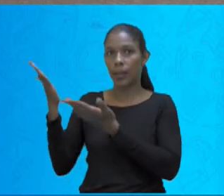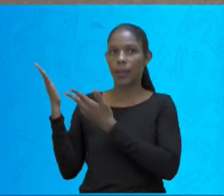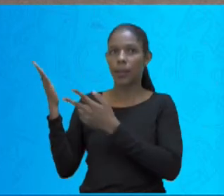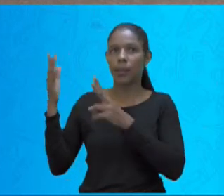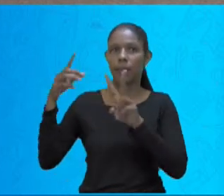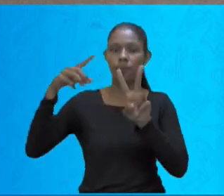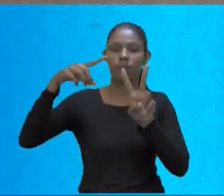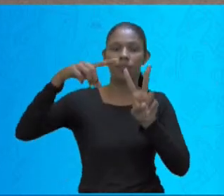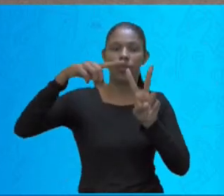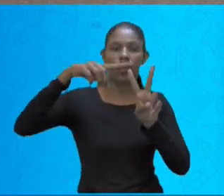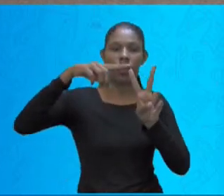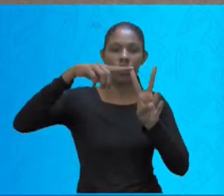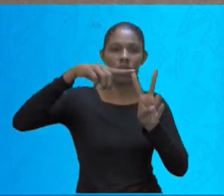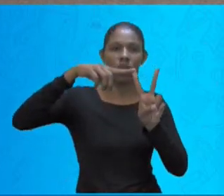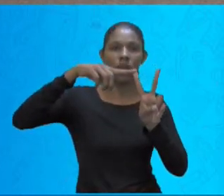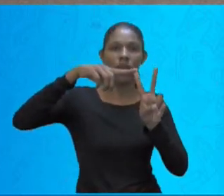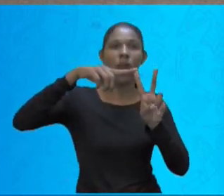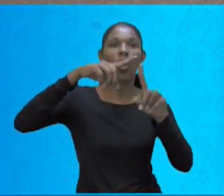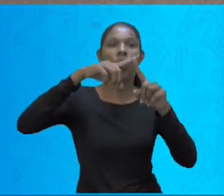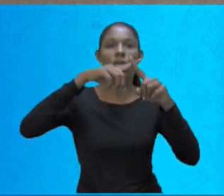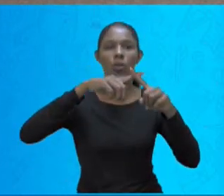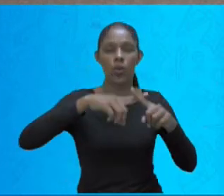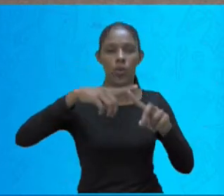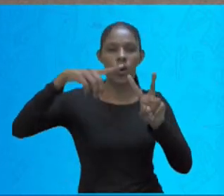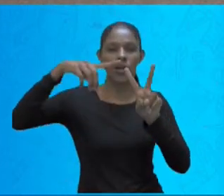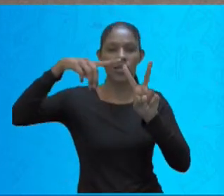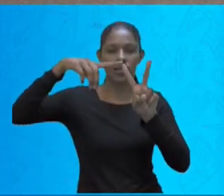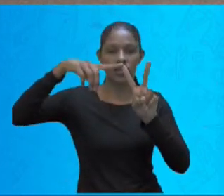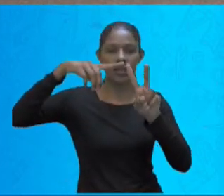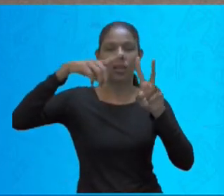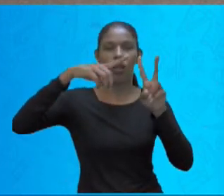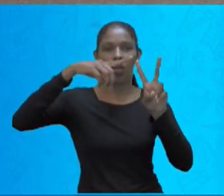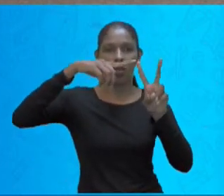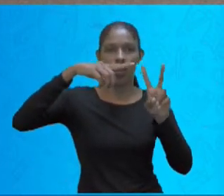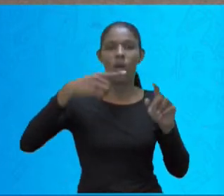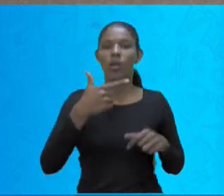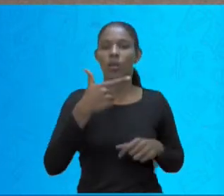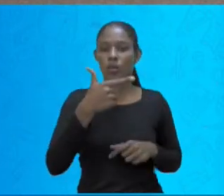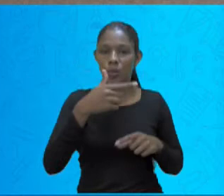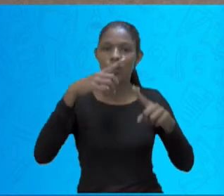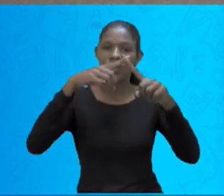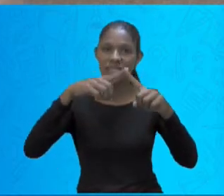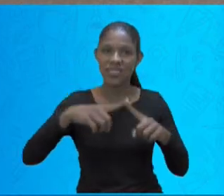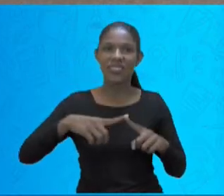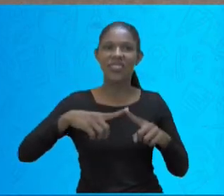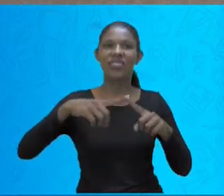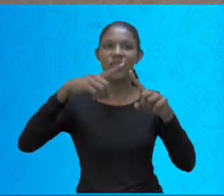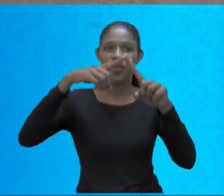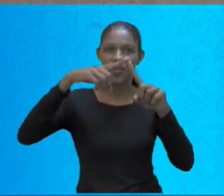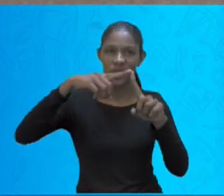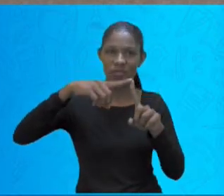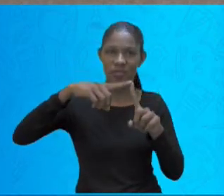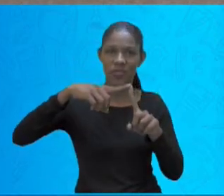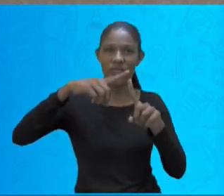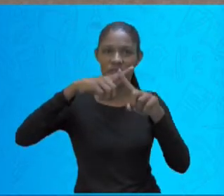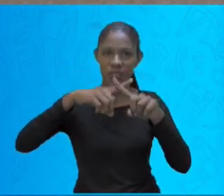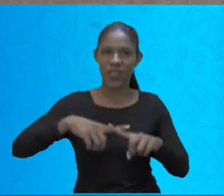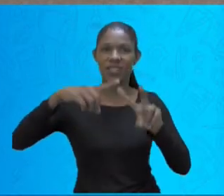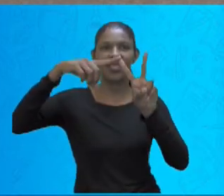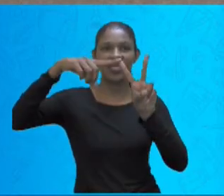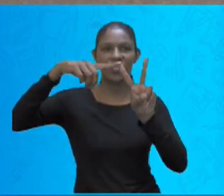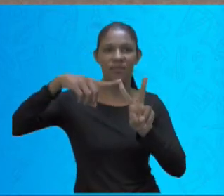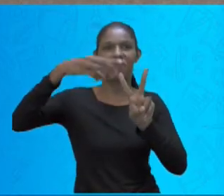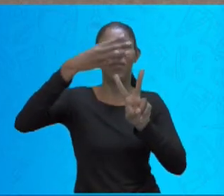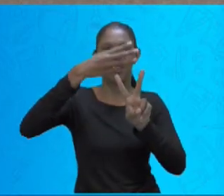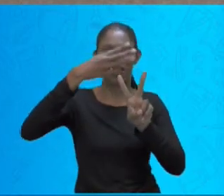2 vezes raiz cúbica de 4 sobre 4, que é igual a 2 vezes raiz de 1. Raiz cúbica de